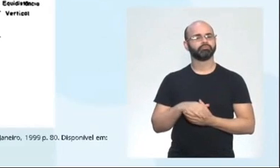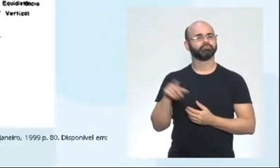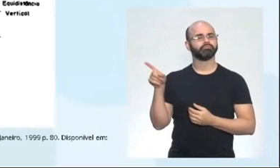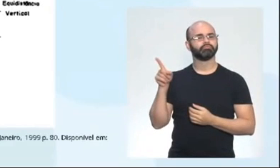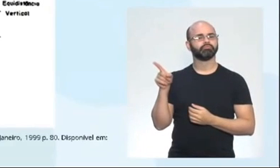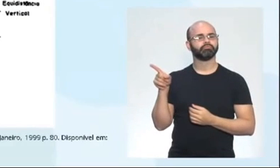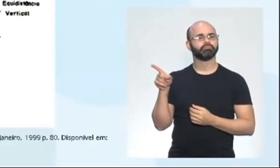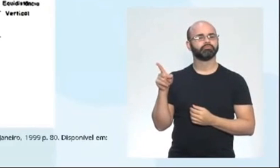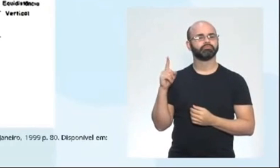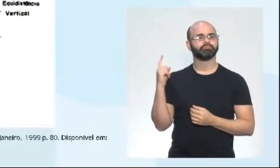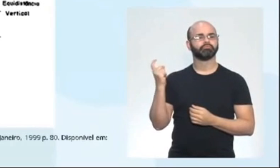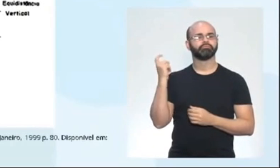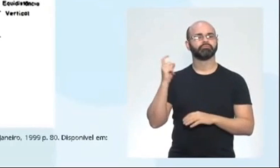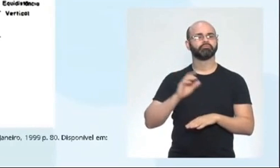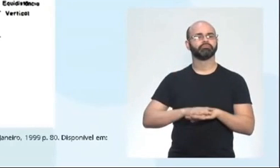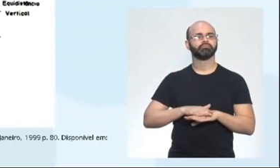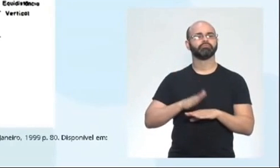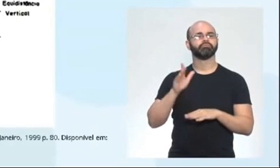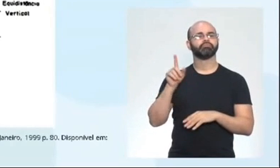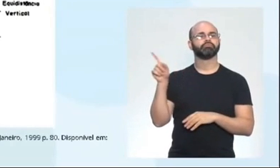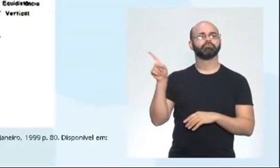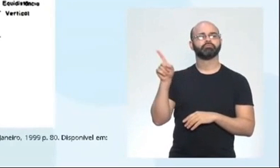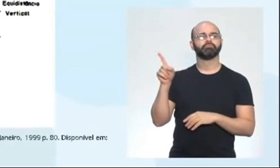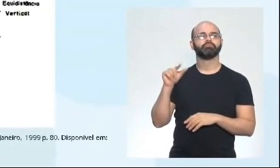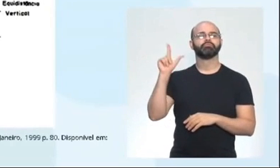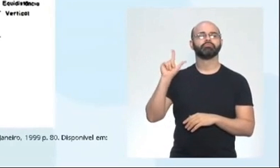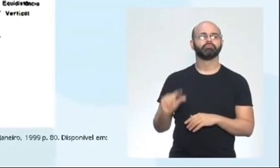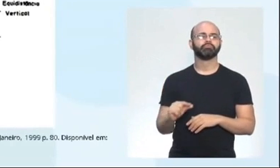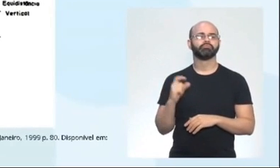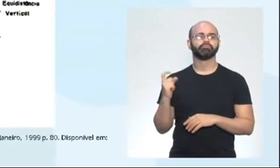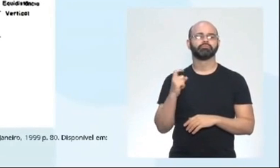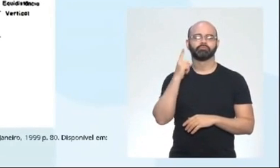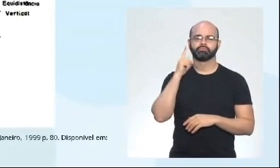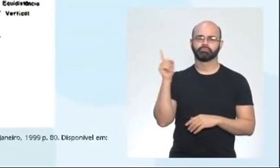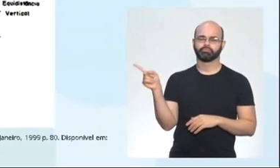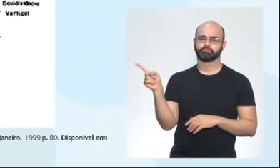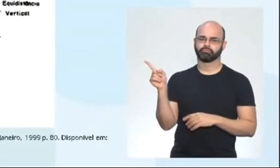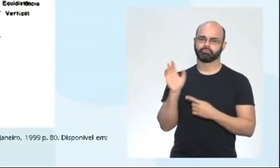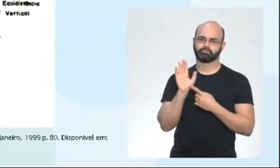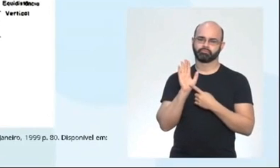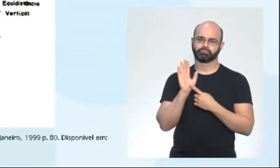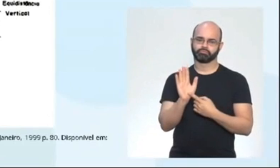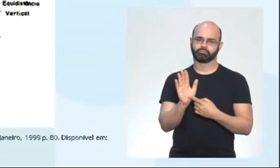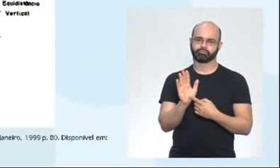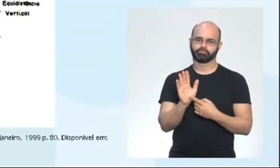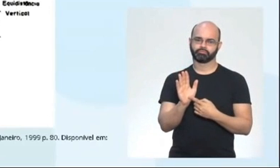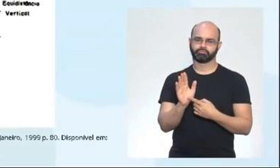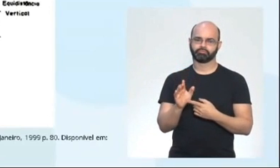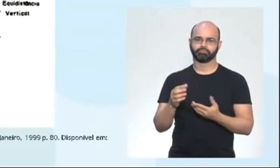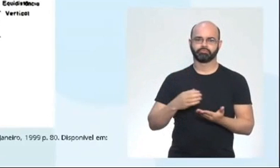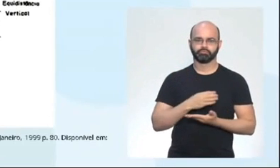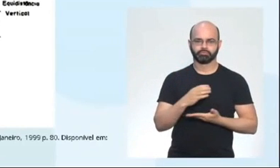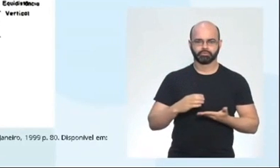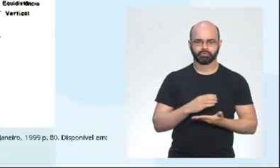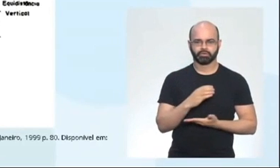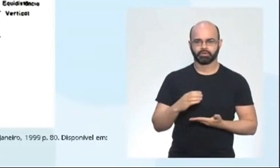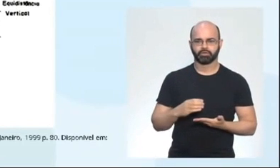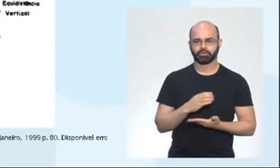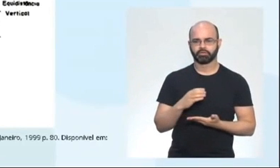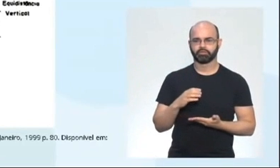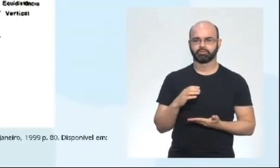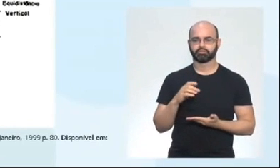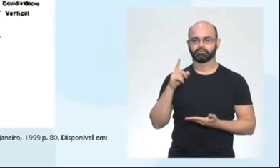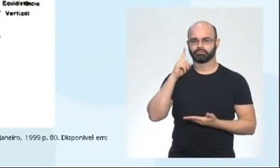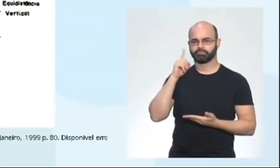maior altitude e qual a menor altitude apresentada na carta topográfica da